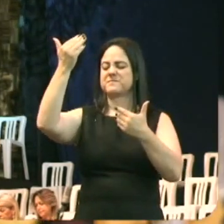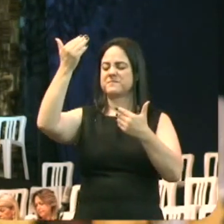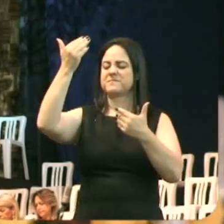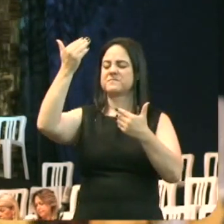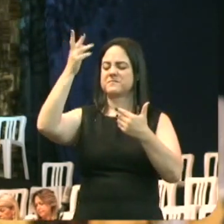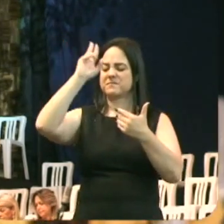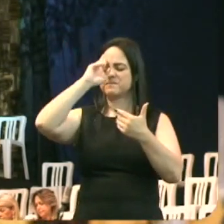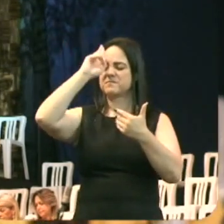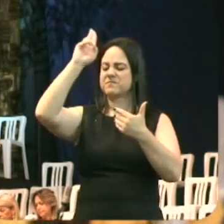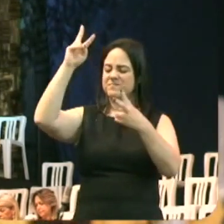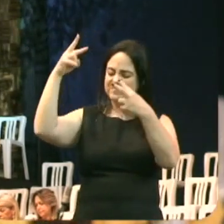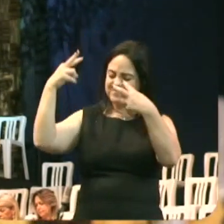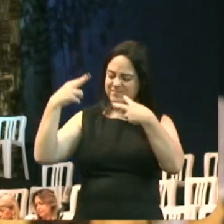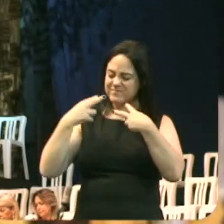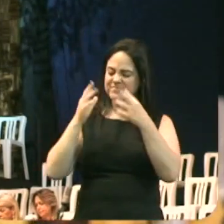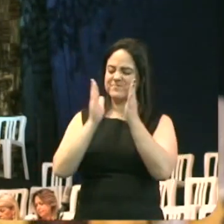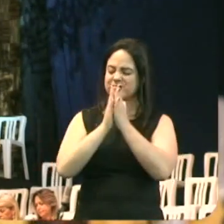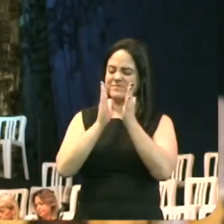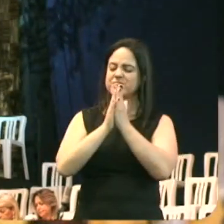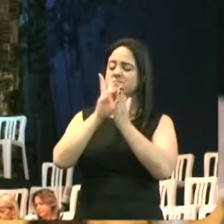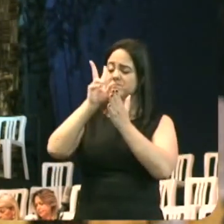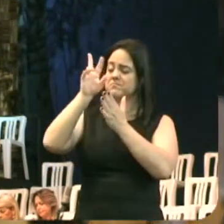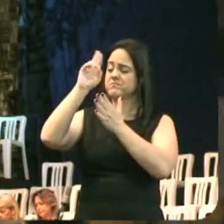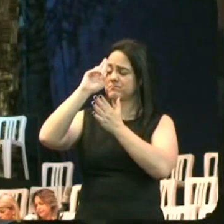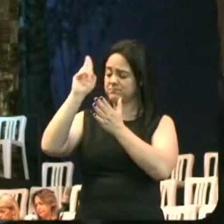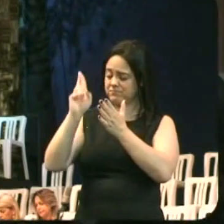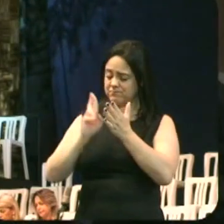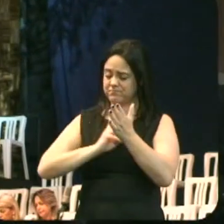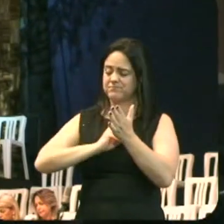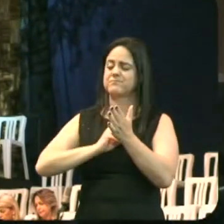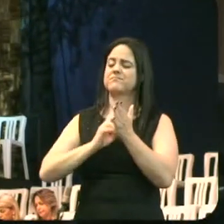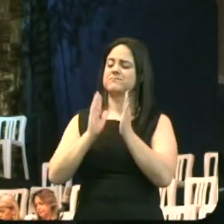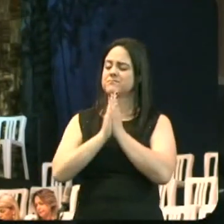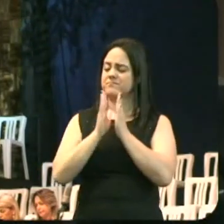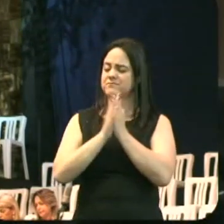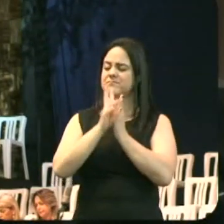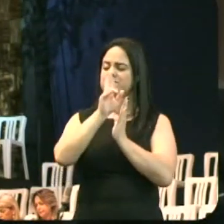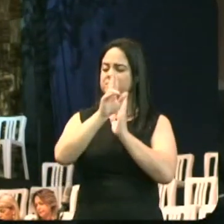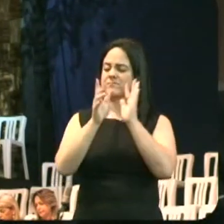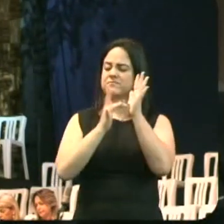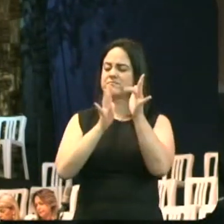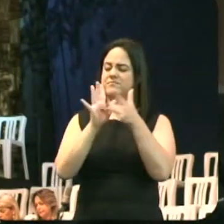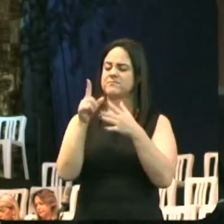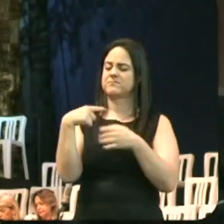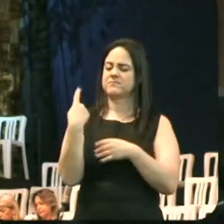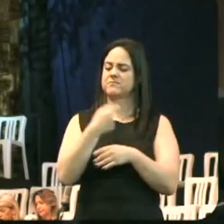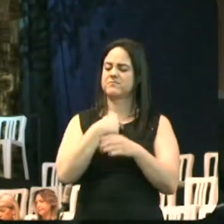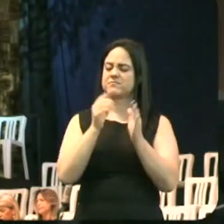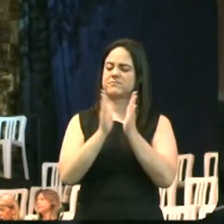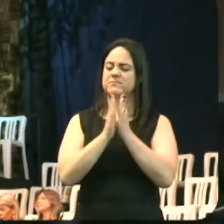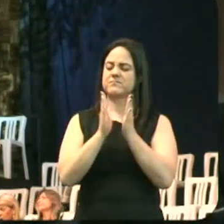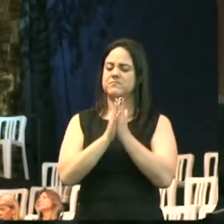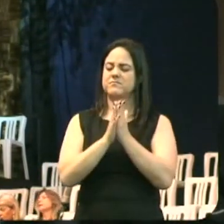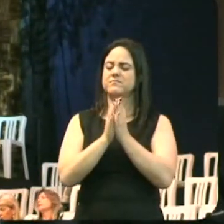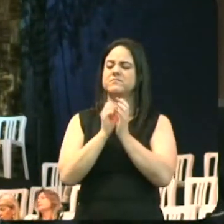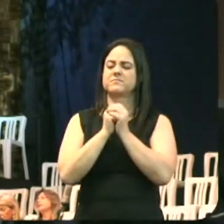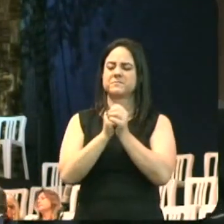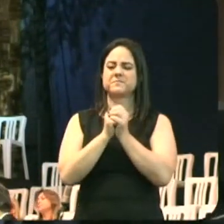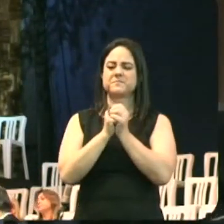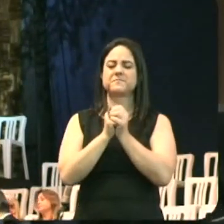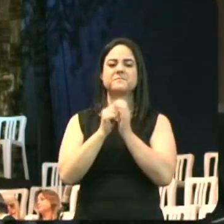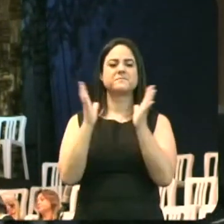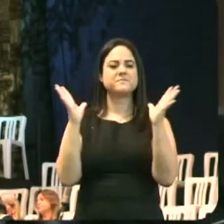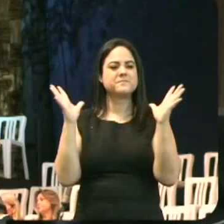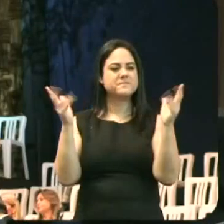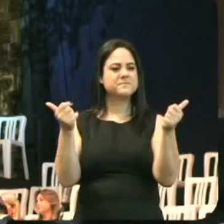porque o Senhor ouviu e vai responder essa oração. Em teu nome nós oramos, amém. Agora todo